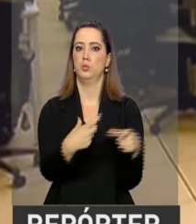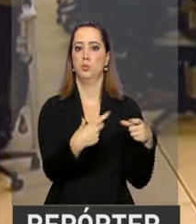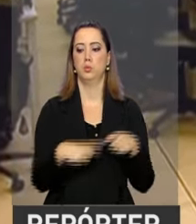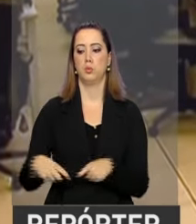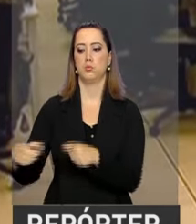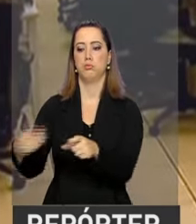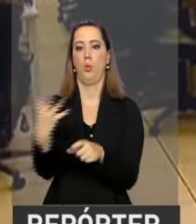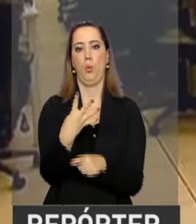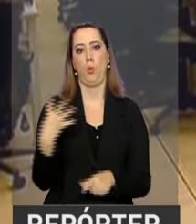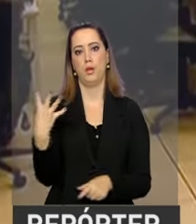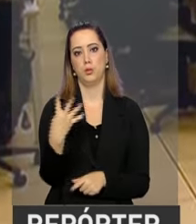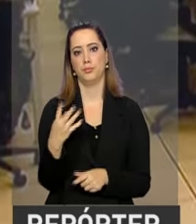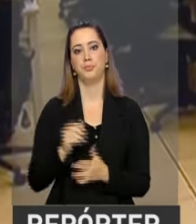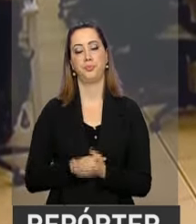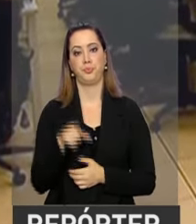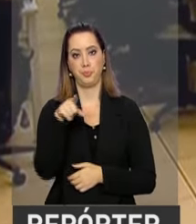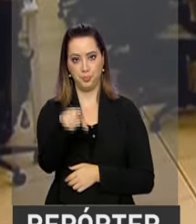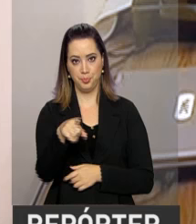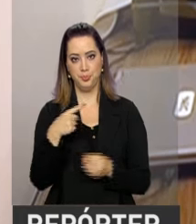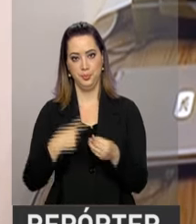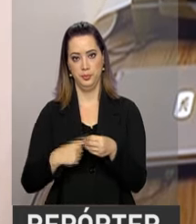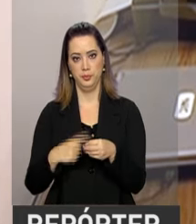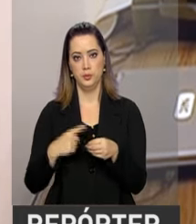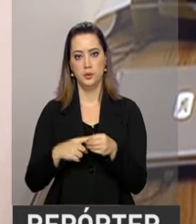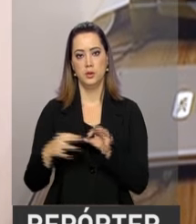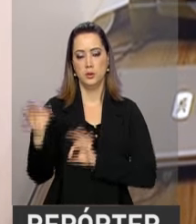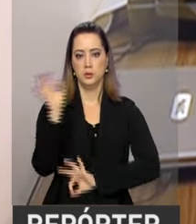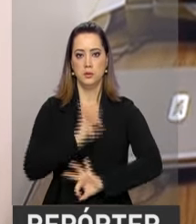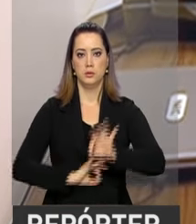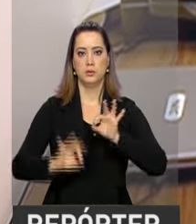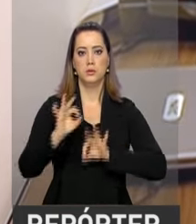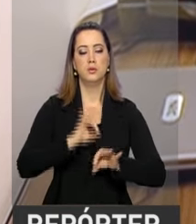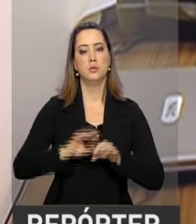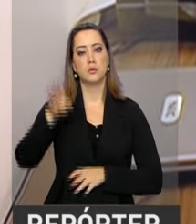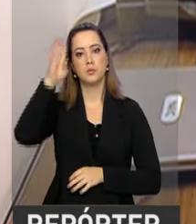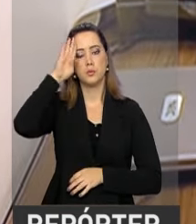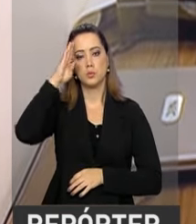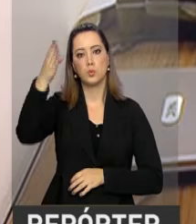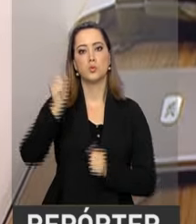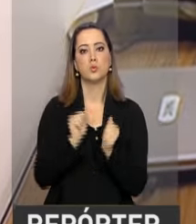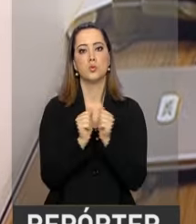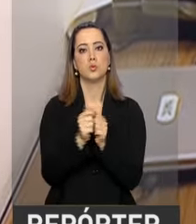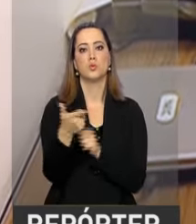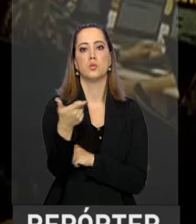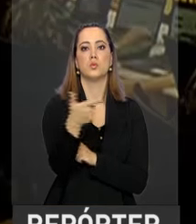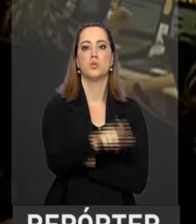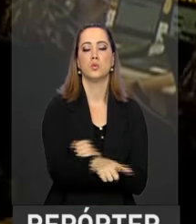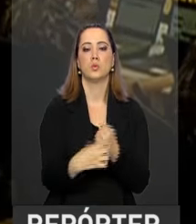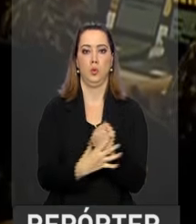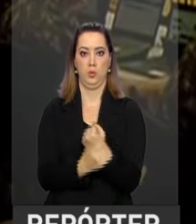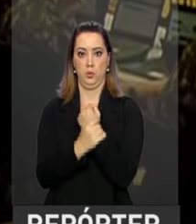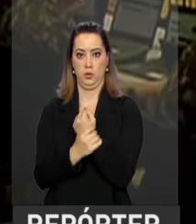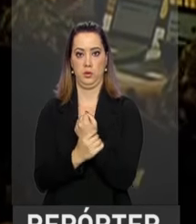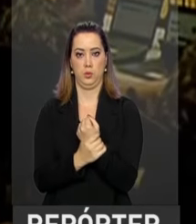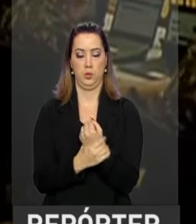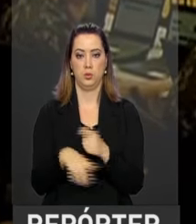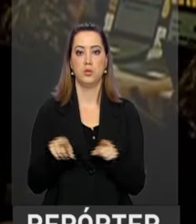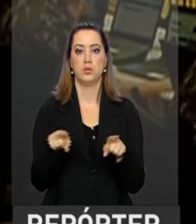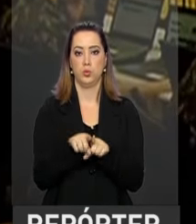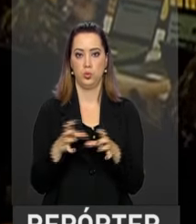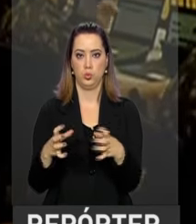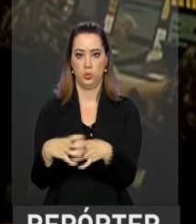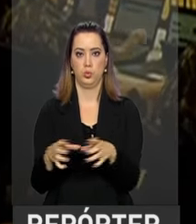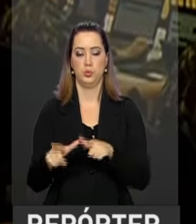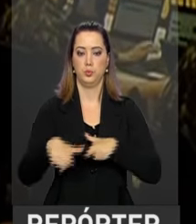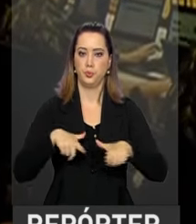salas especializadas vão organizar o trabalho dos militares com outras forças de segurança. O telão da sala de comando e